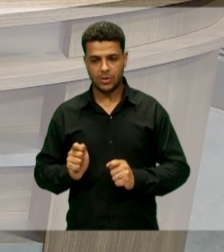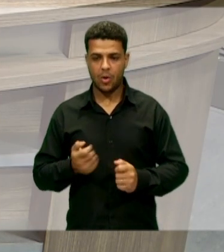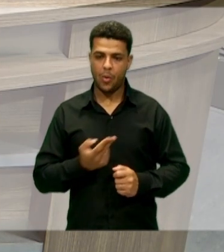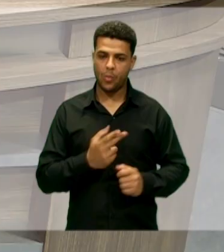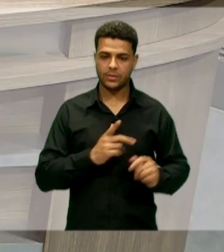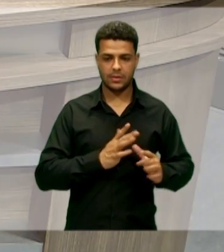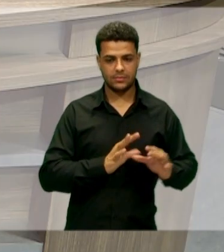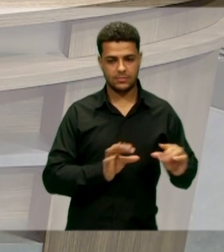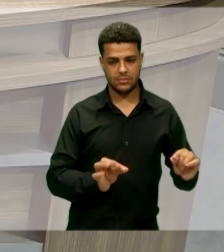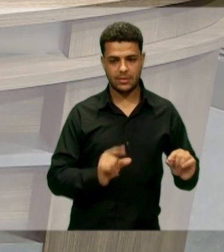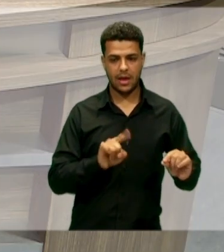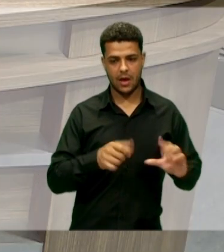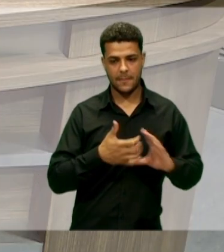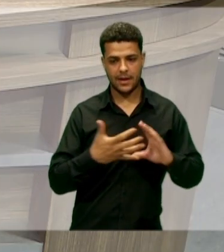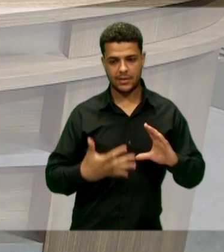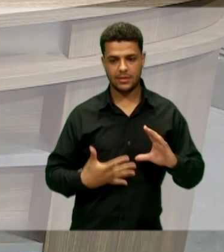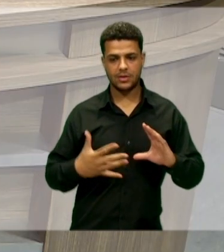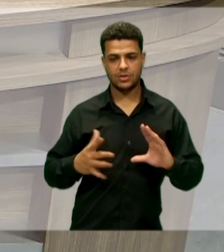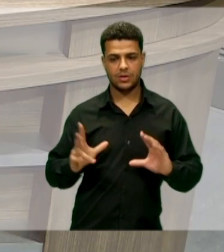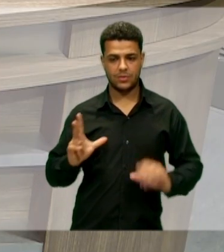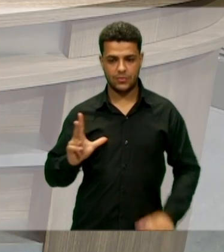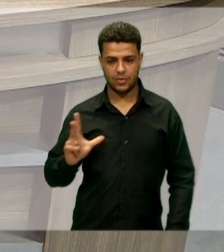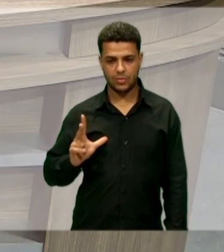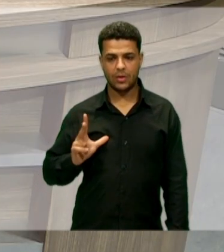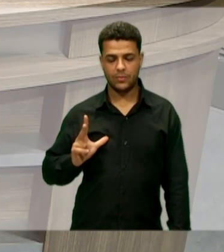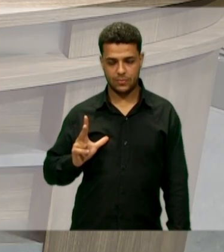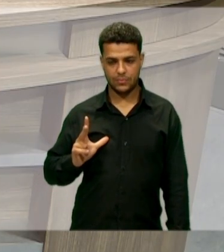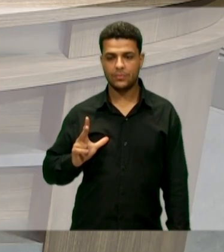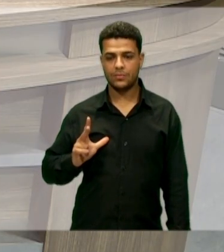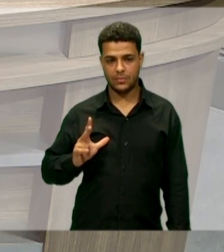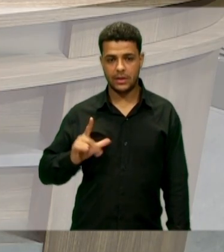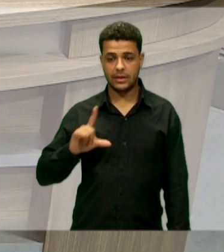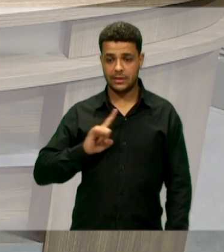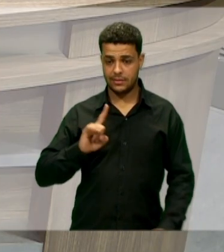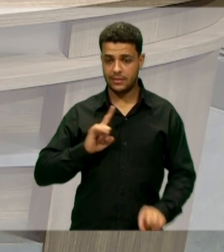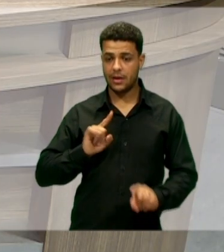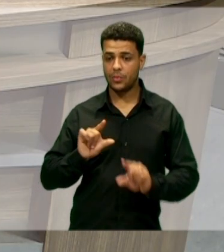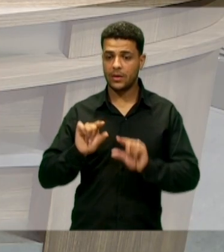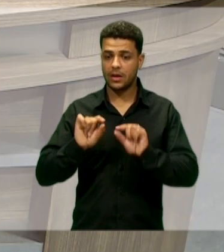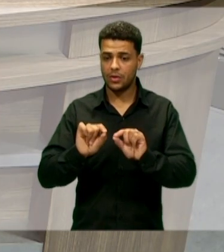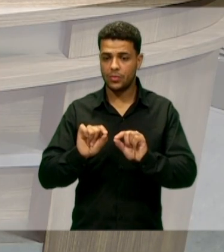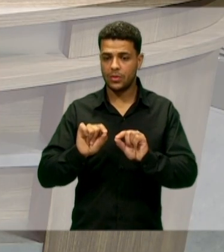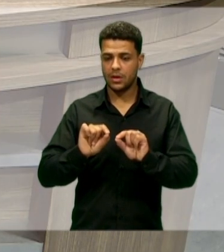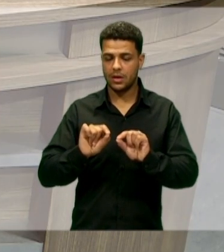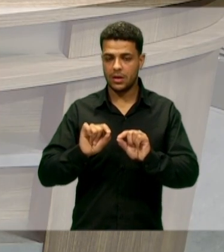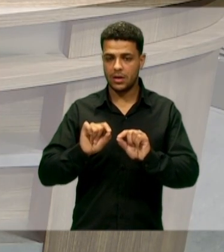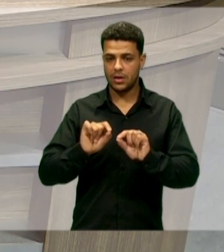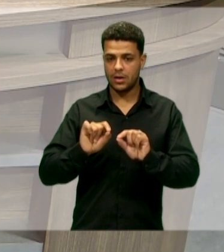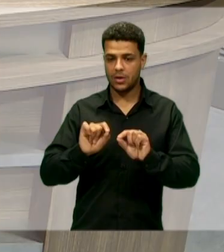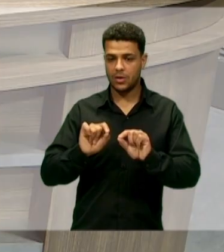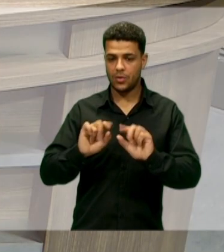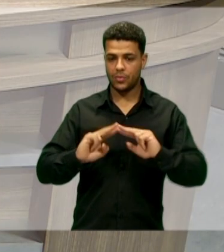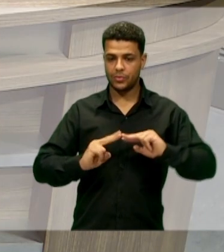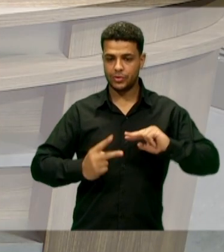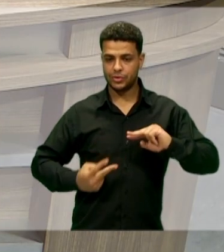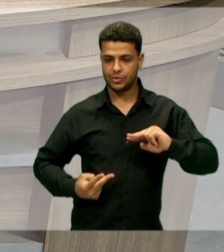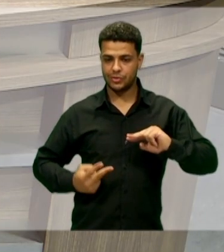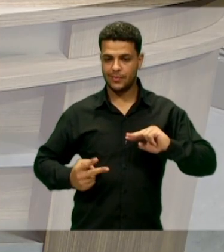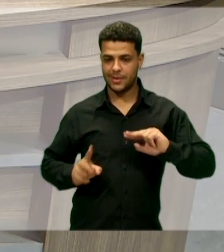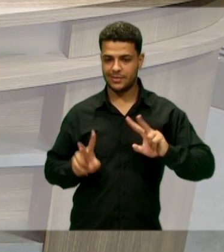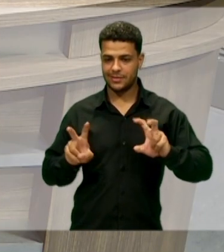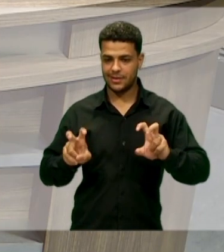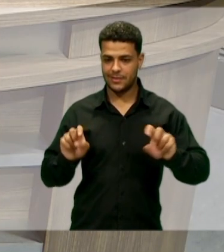outras não. Isso é uma característica muito individual, que tem a ver, tem relação com como eu disse, o genoma, o DNA